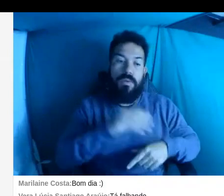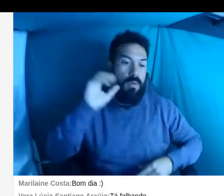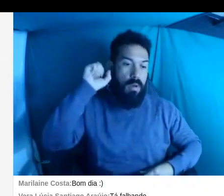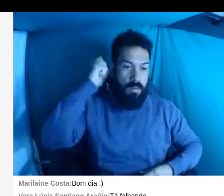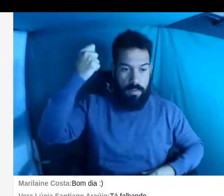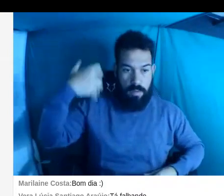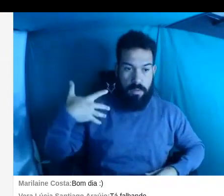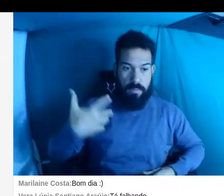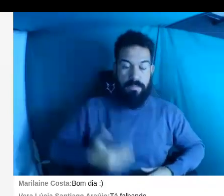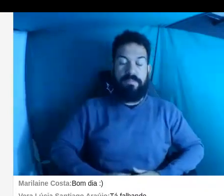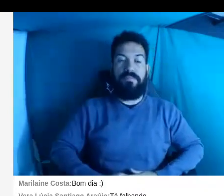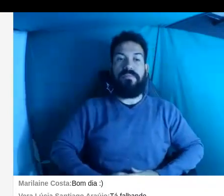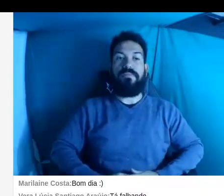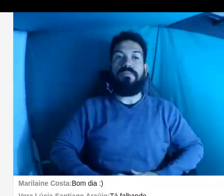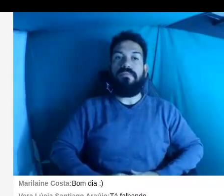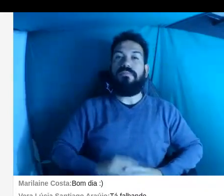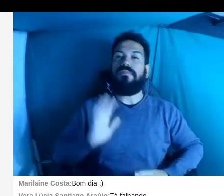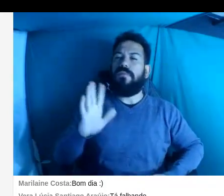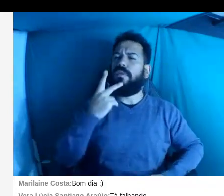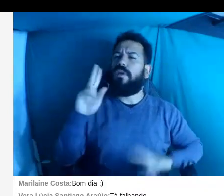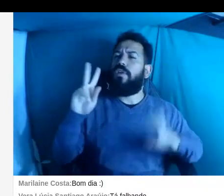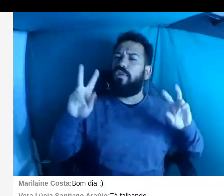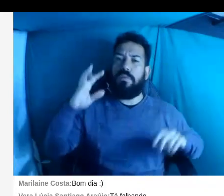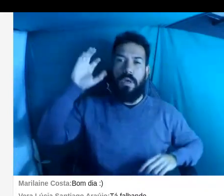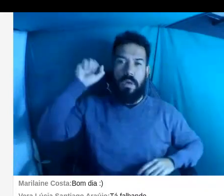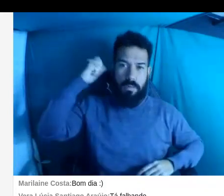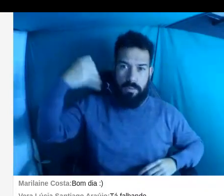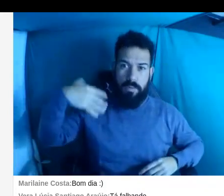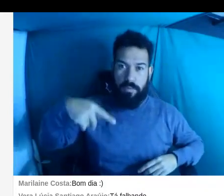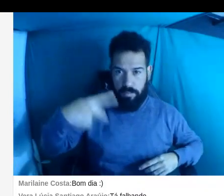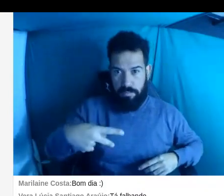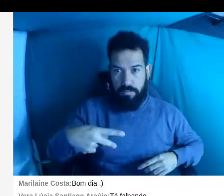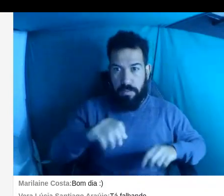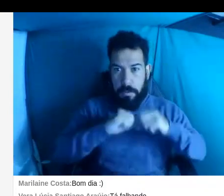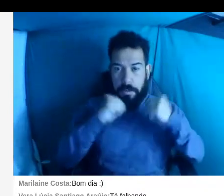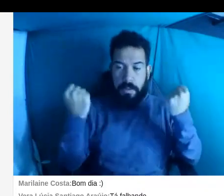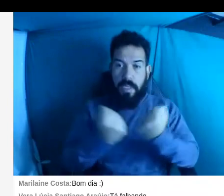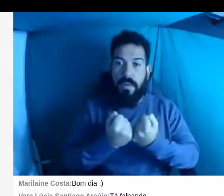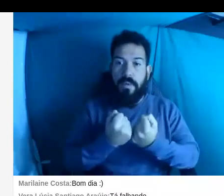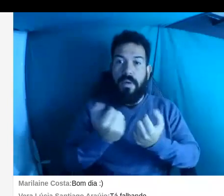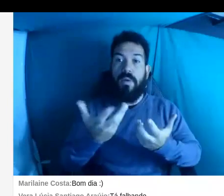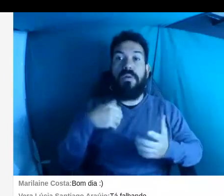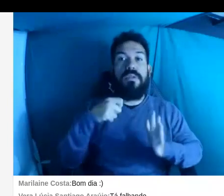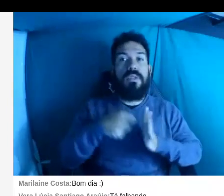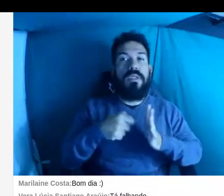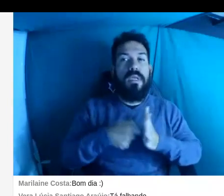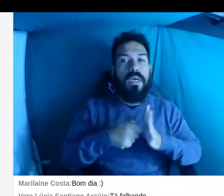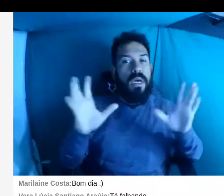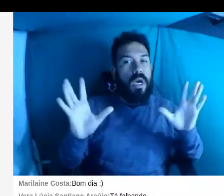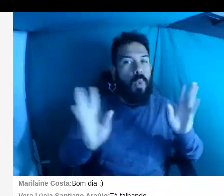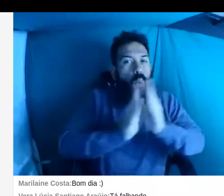Bom, já se falou um pouco sobre audiodescrição aqui no seminário, então eu vou tentar fazer um resumo mais